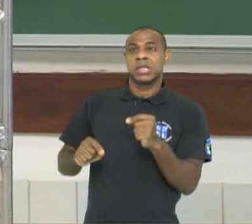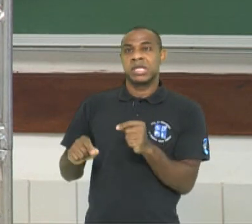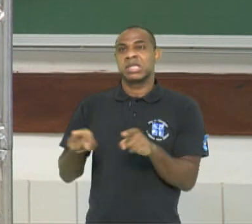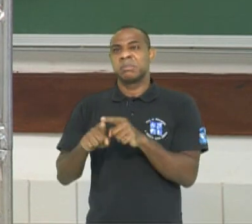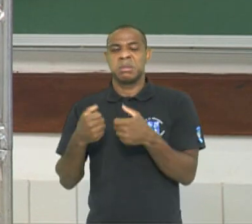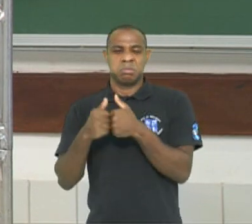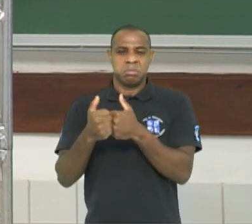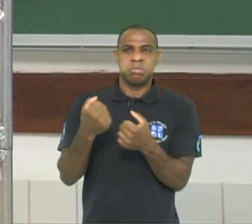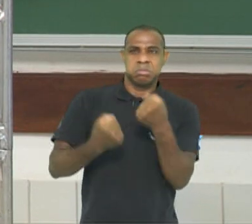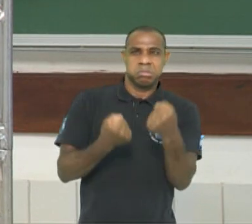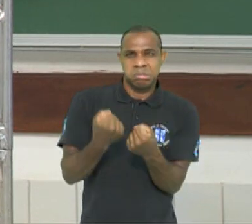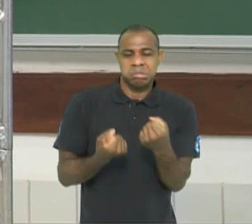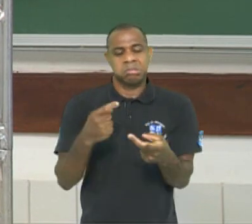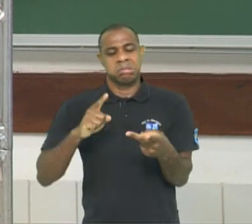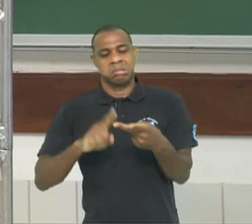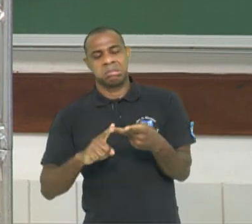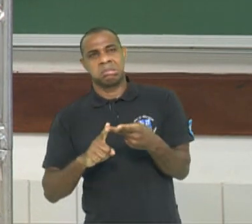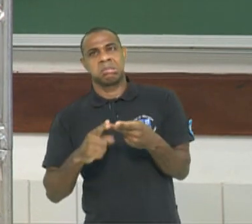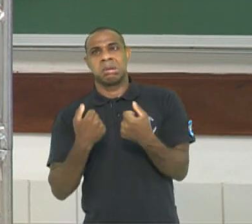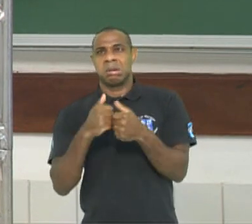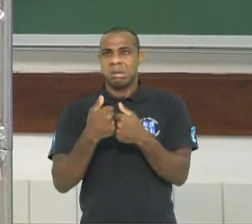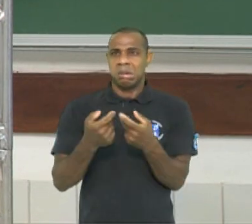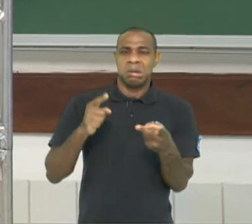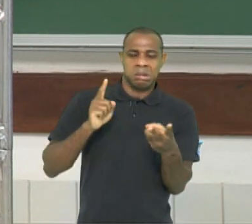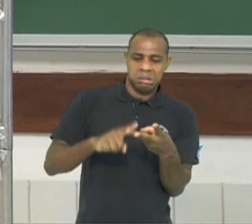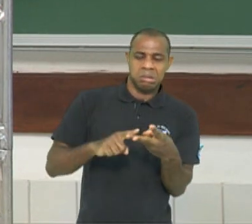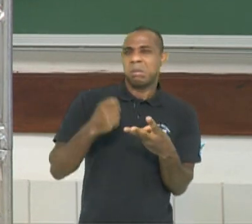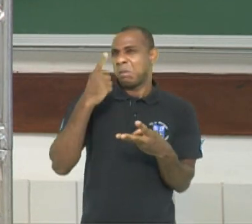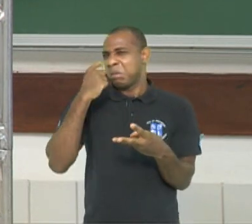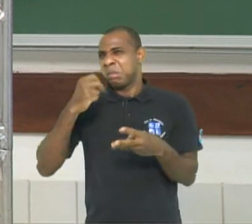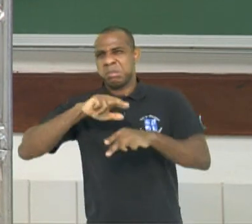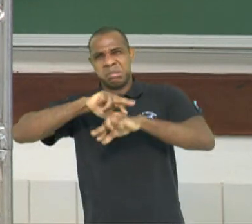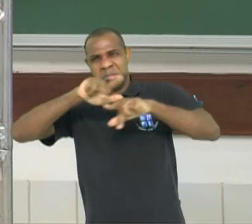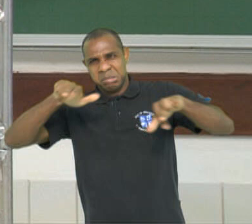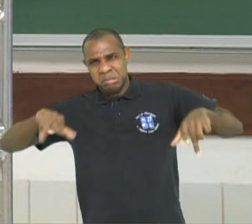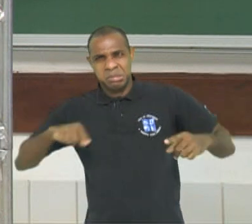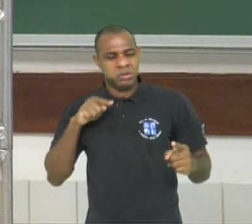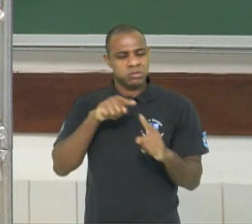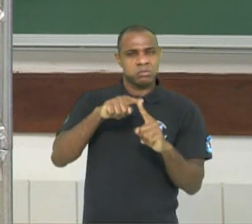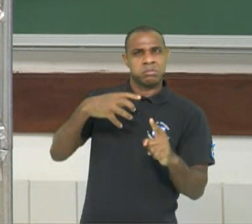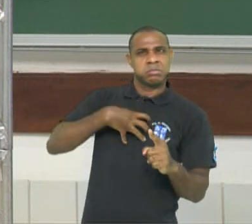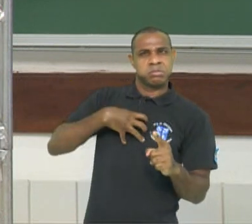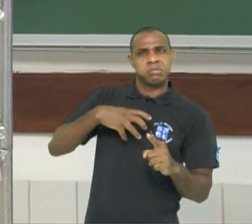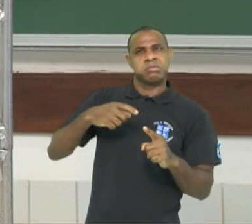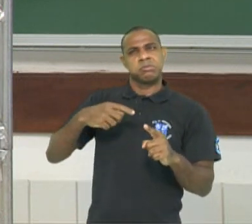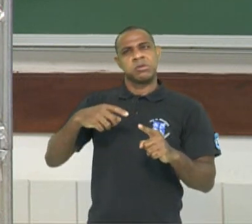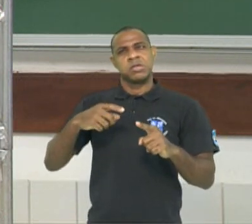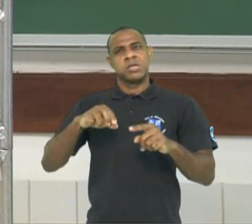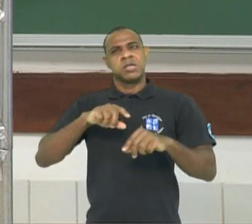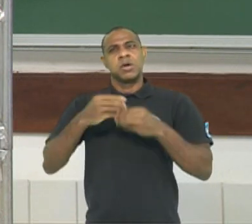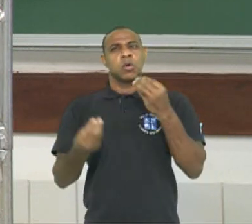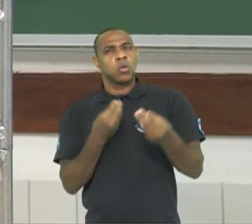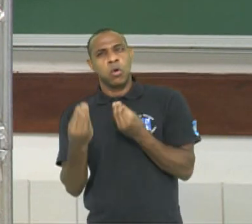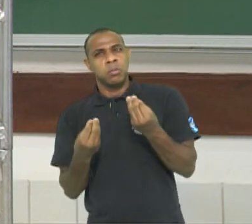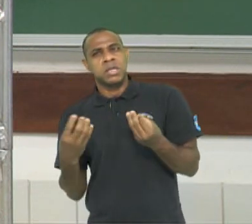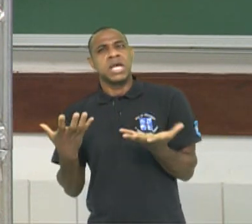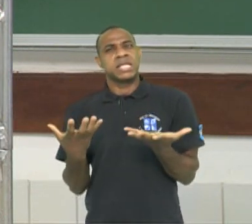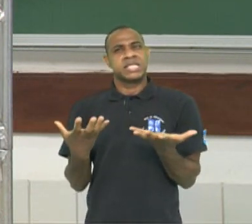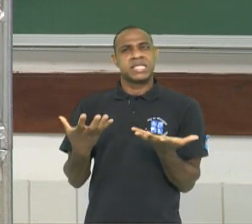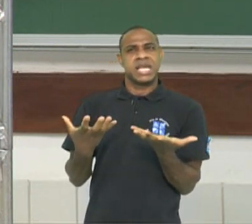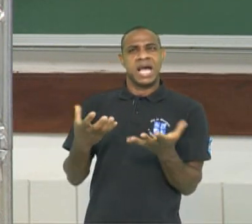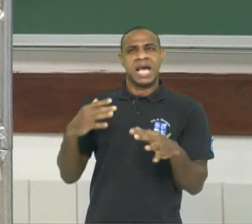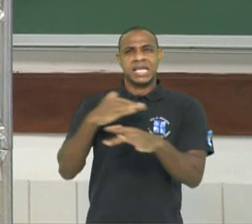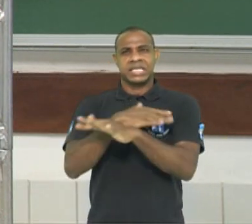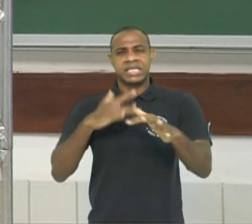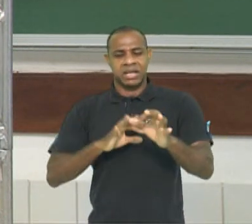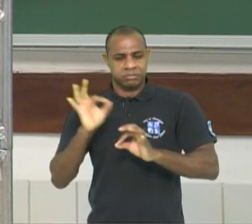transporte coletivo, ou até mesmo da poluição, dos diferentes tipos de poluição, da forma como a cidade se